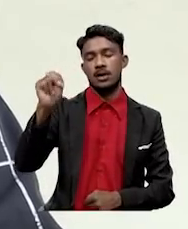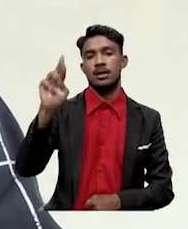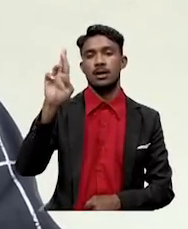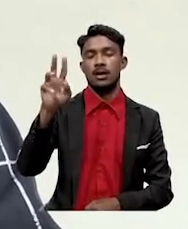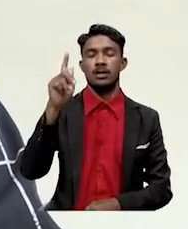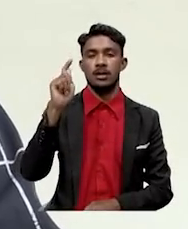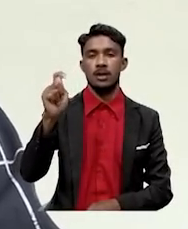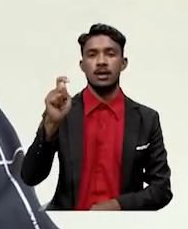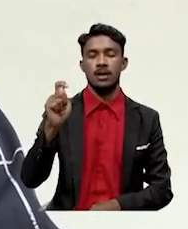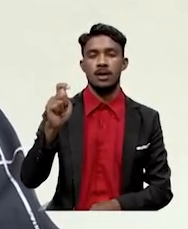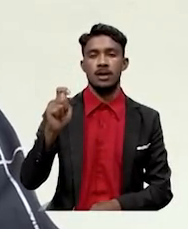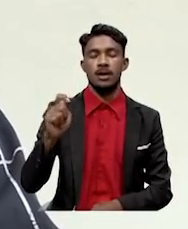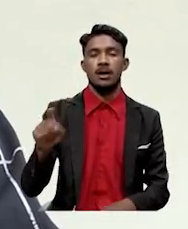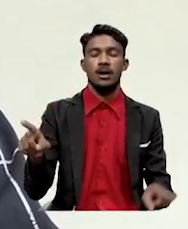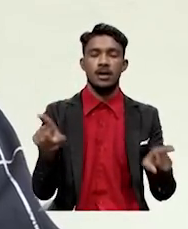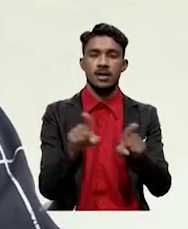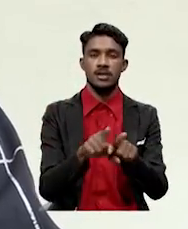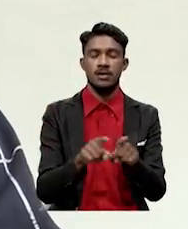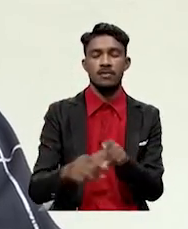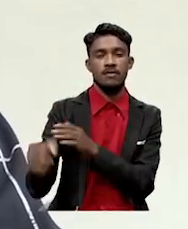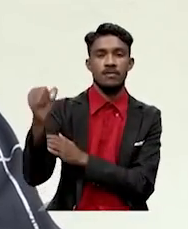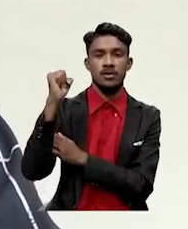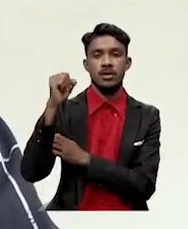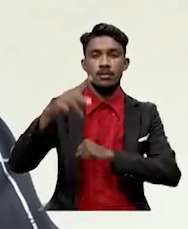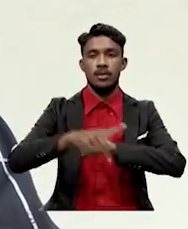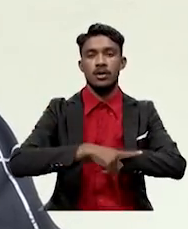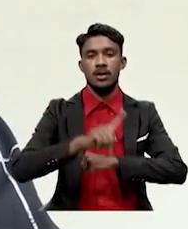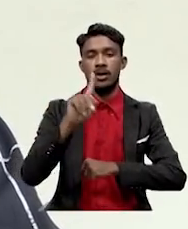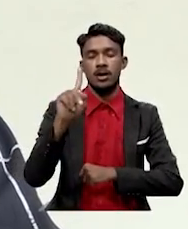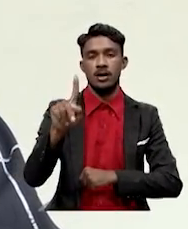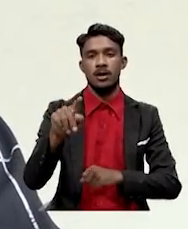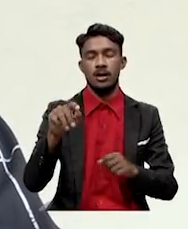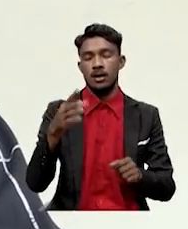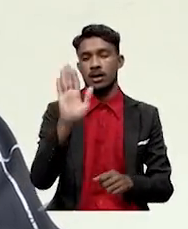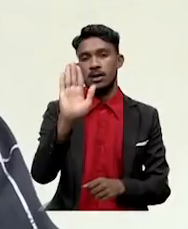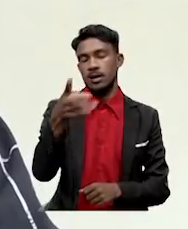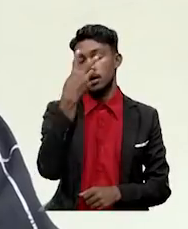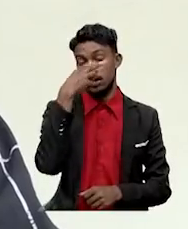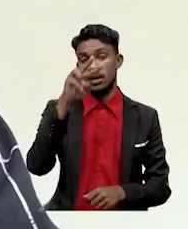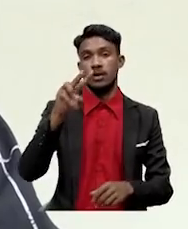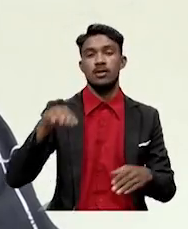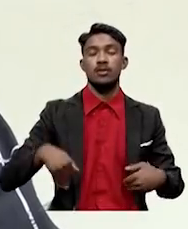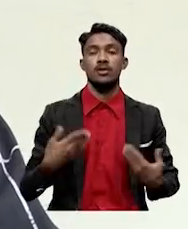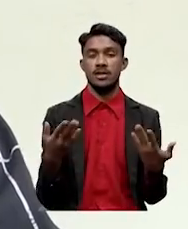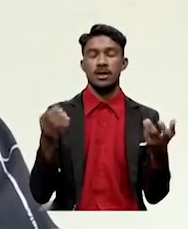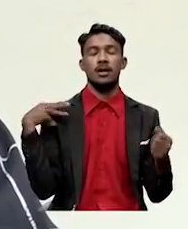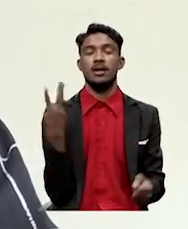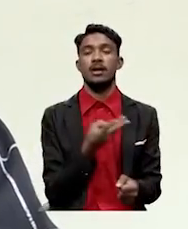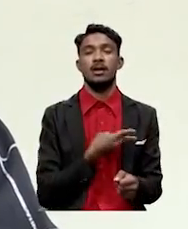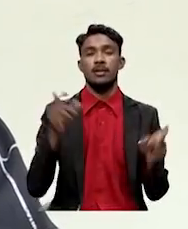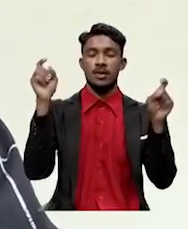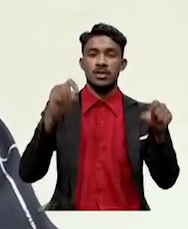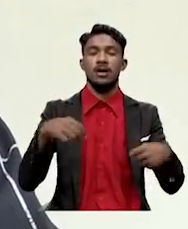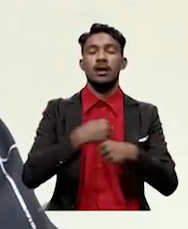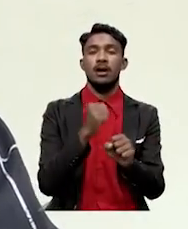partido CNRT nuder força política ida, ninia here o insama ka ite precisa atuhatur fila fali